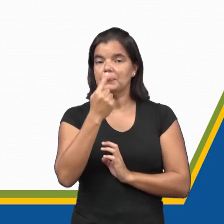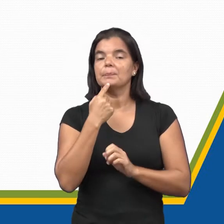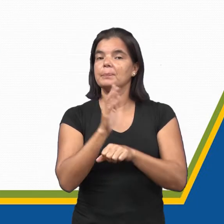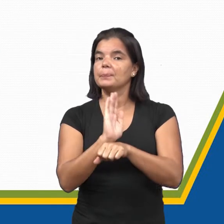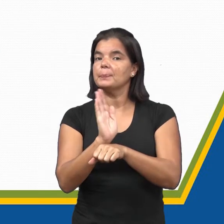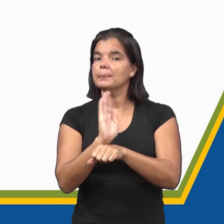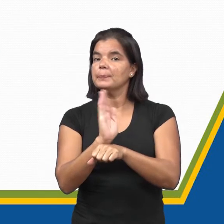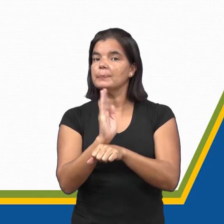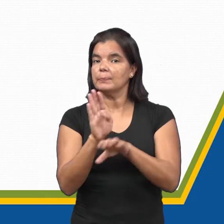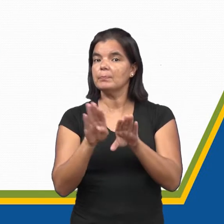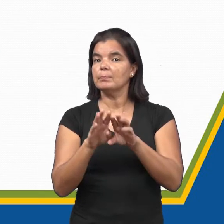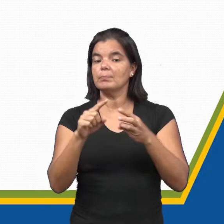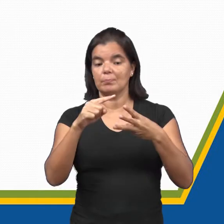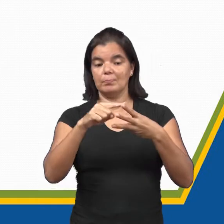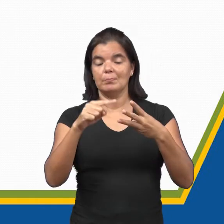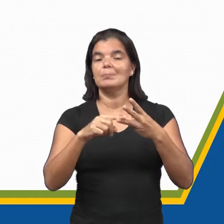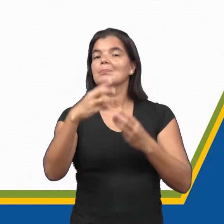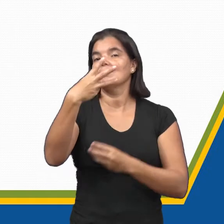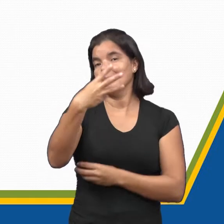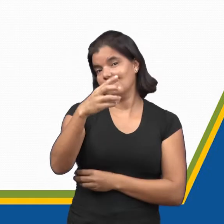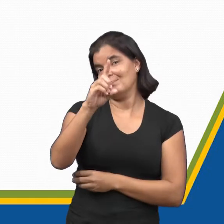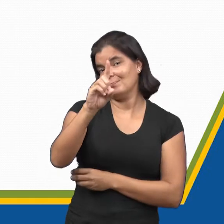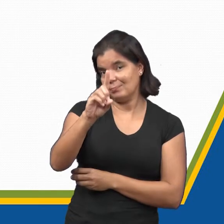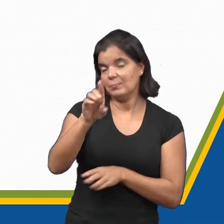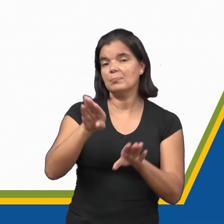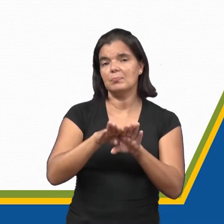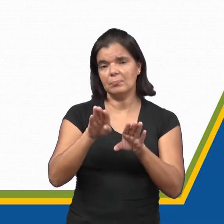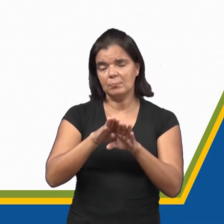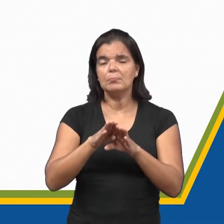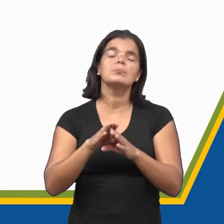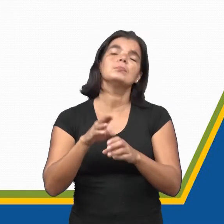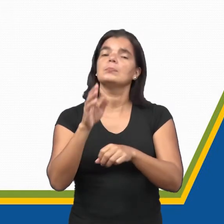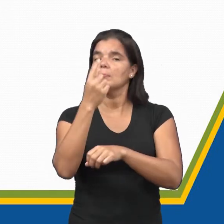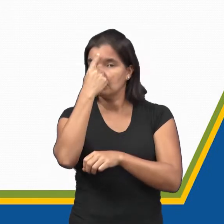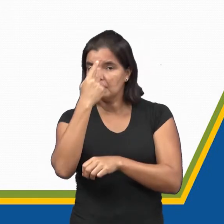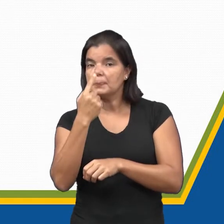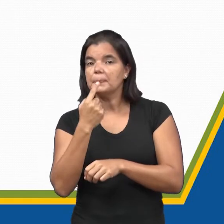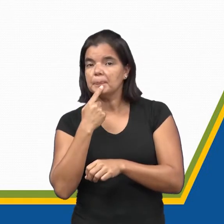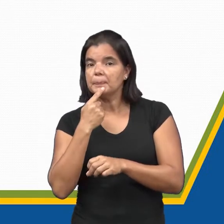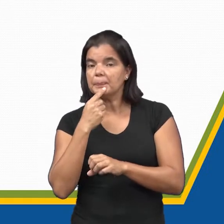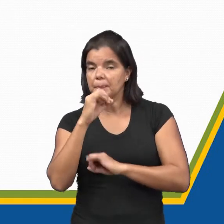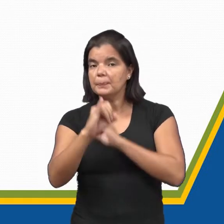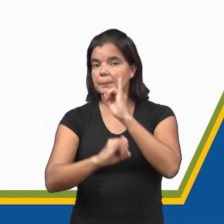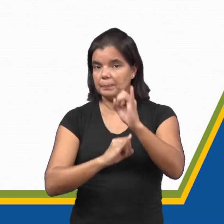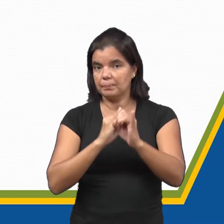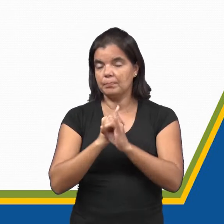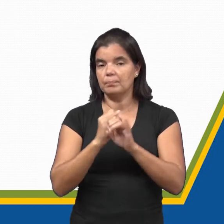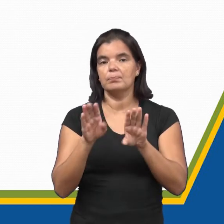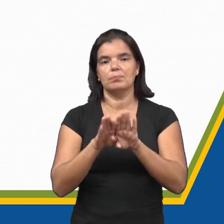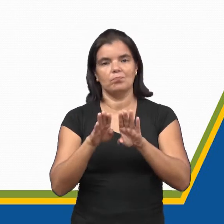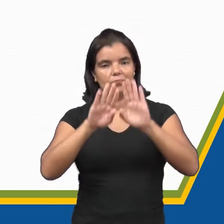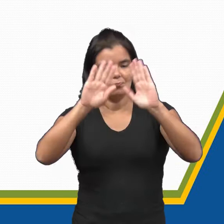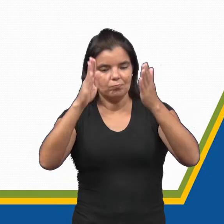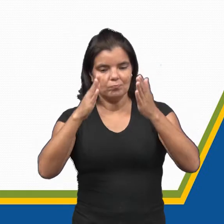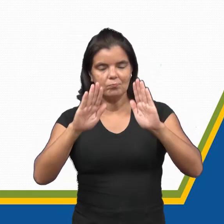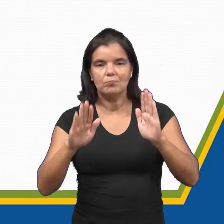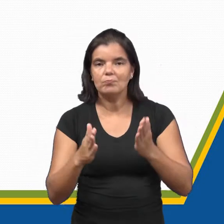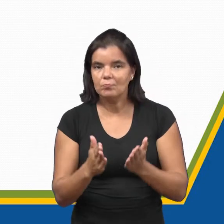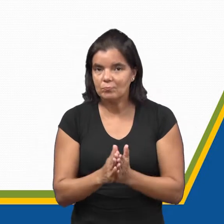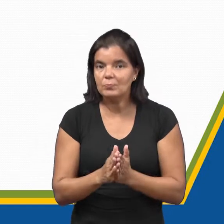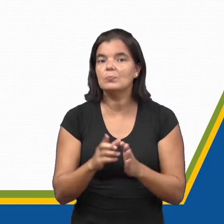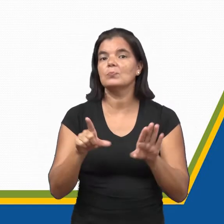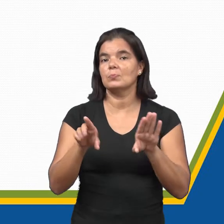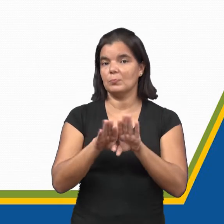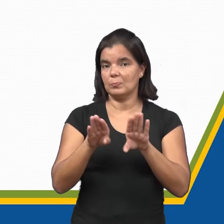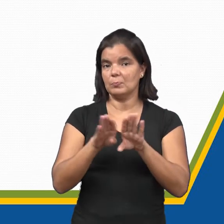filmes em 3D e em imagens digitais. No caso da escultura como arte